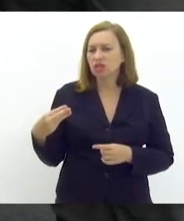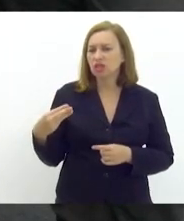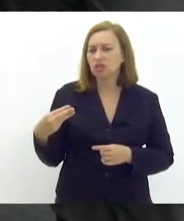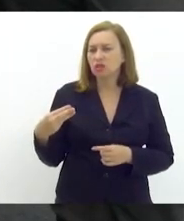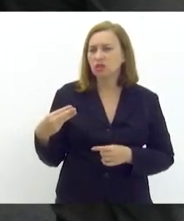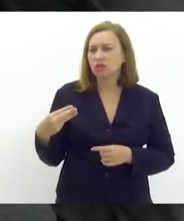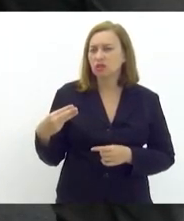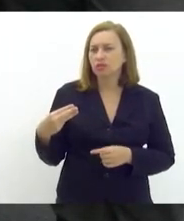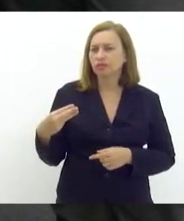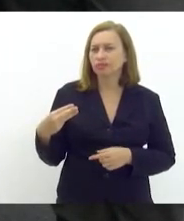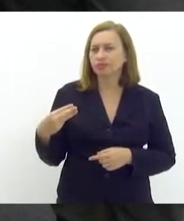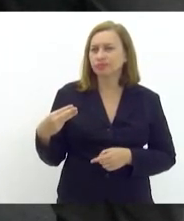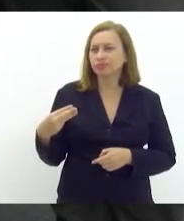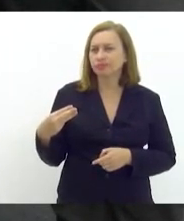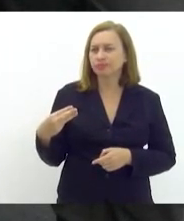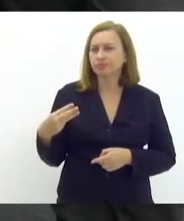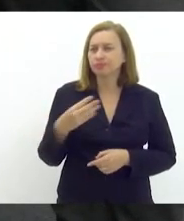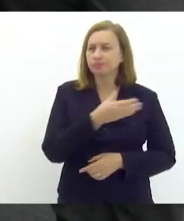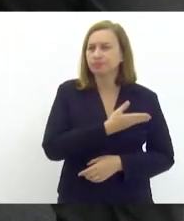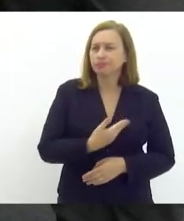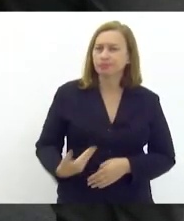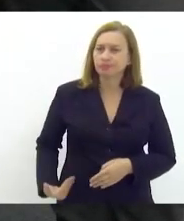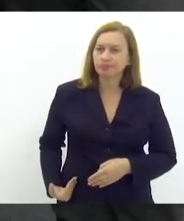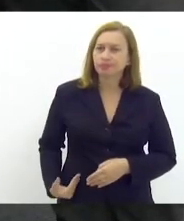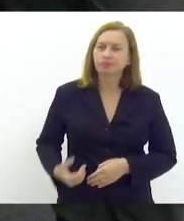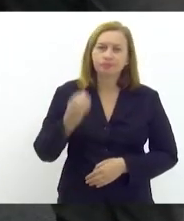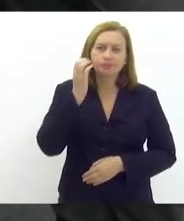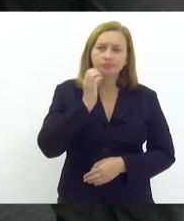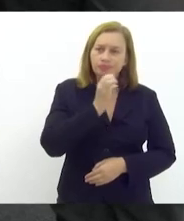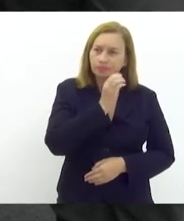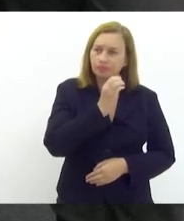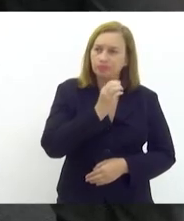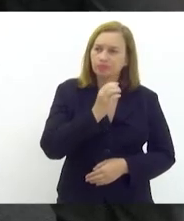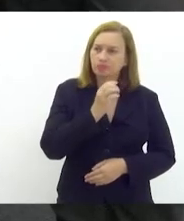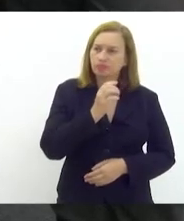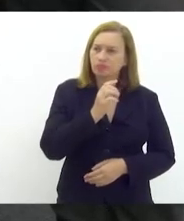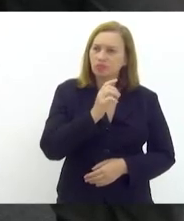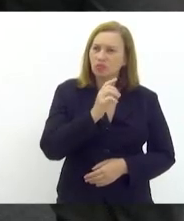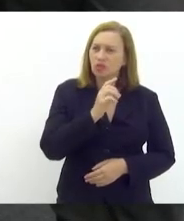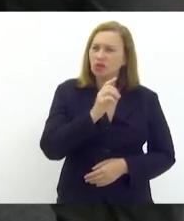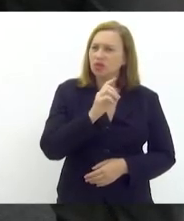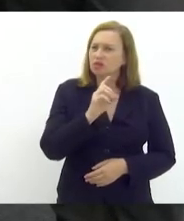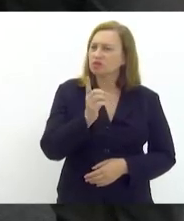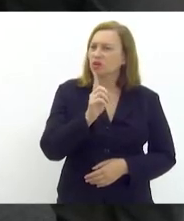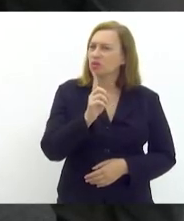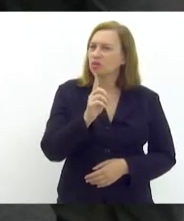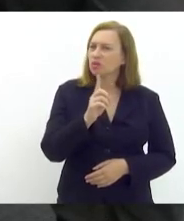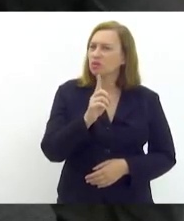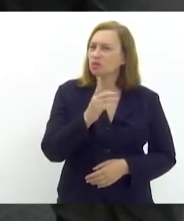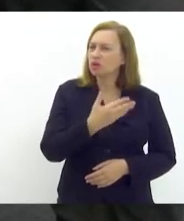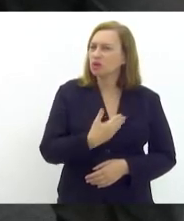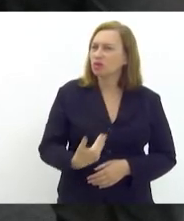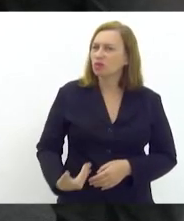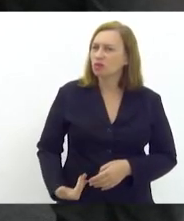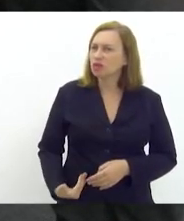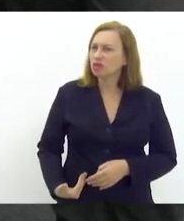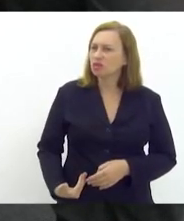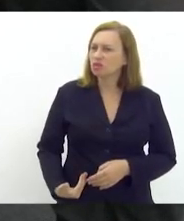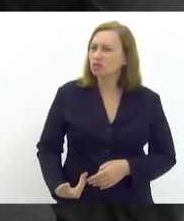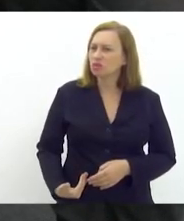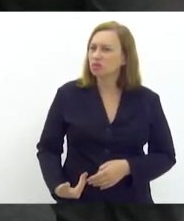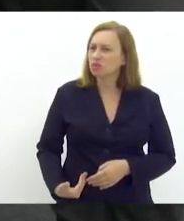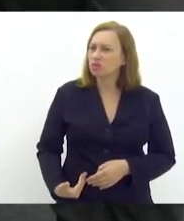o governador Cláudio Castro não era governador em interino